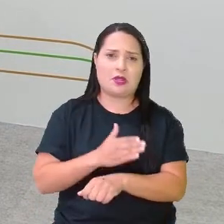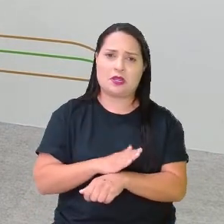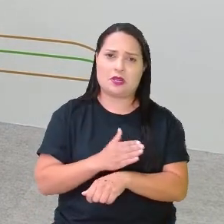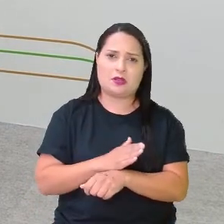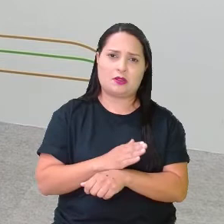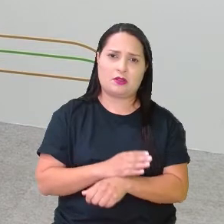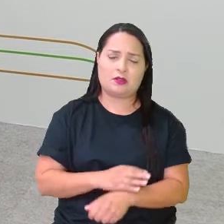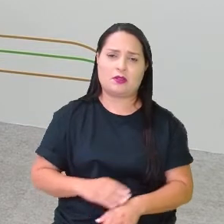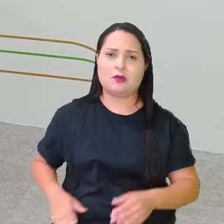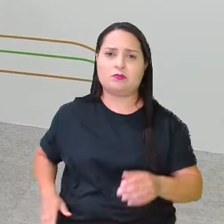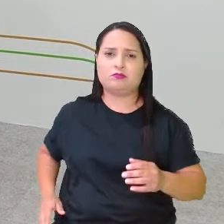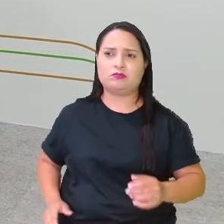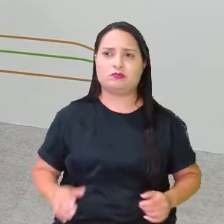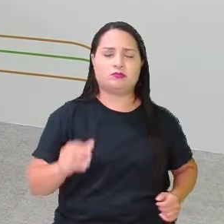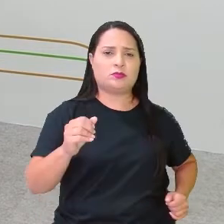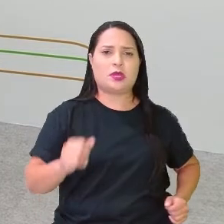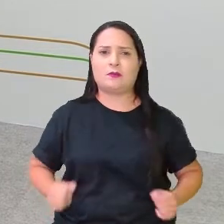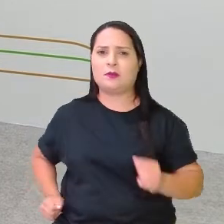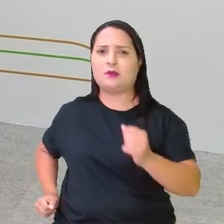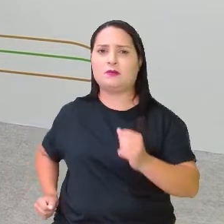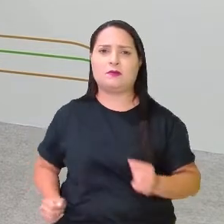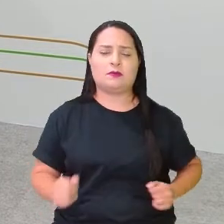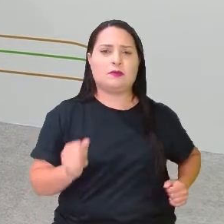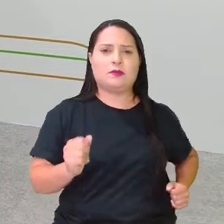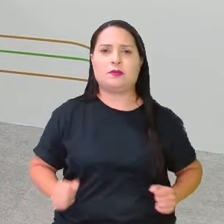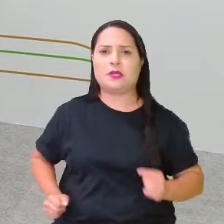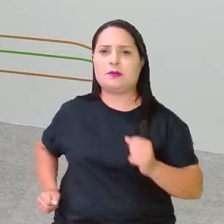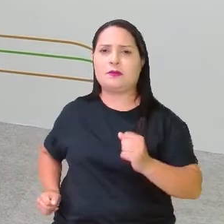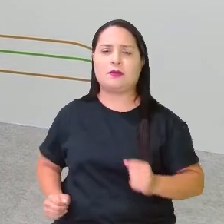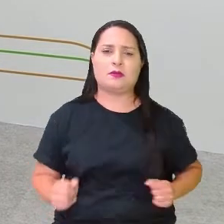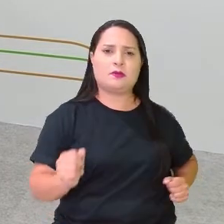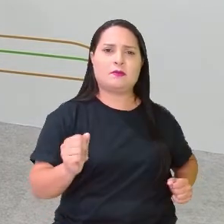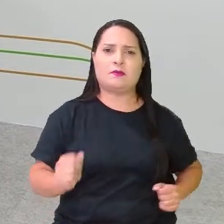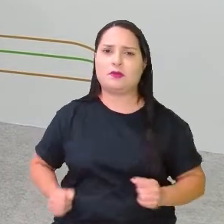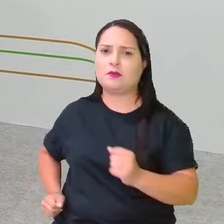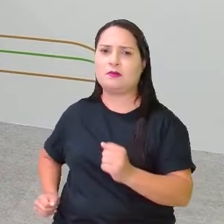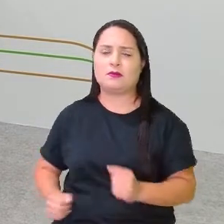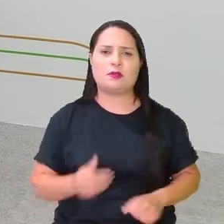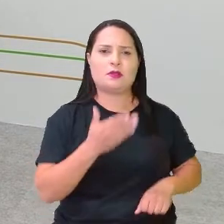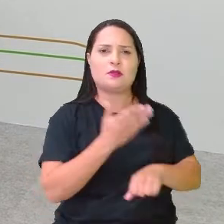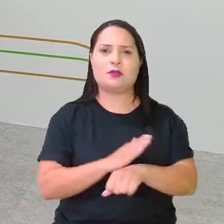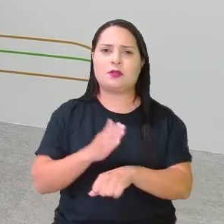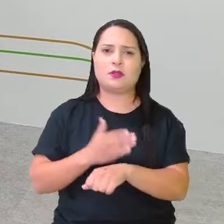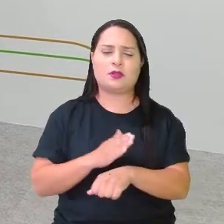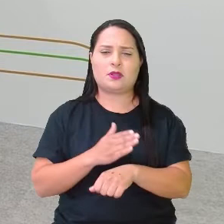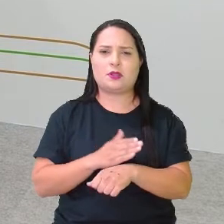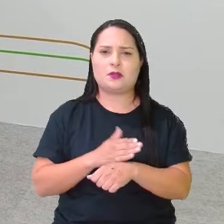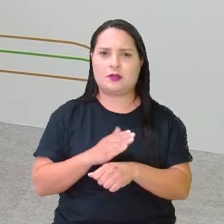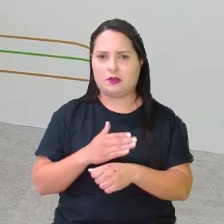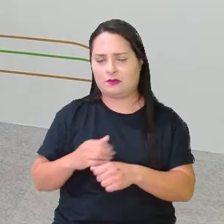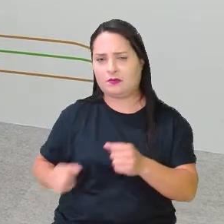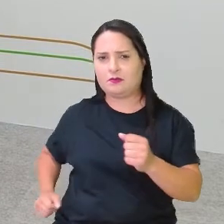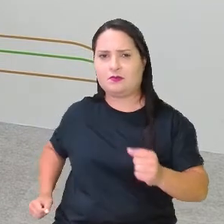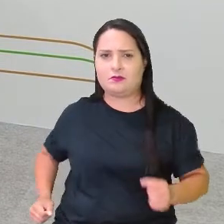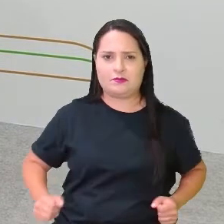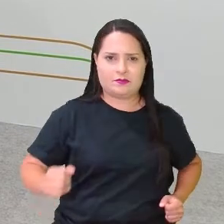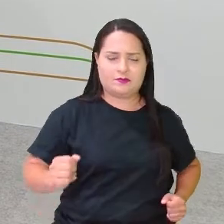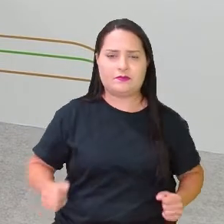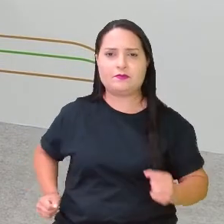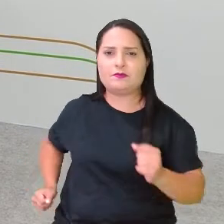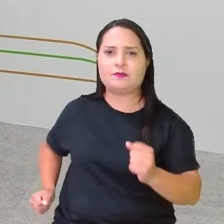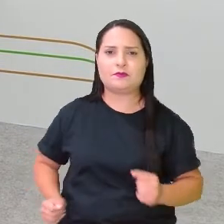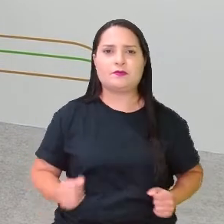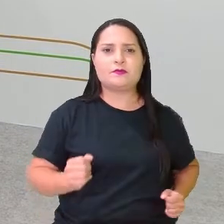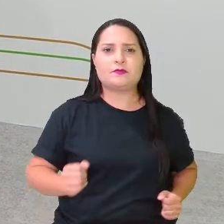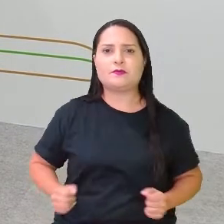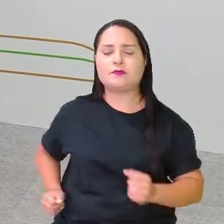pode fazer só o movimento aqui, ó, para a gente treinar aí um pouco da nossa coordenação motora também, tá?